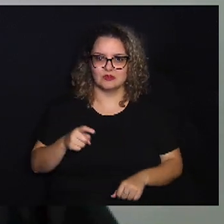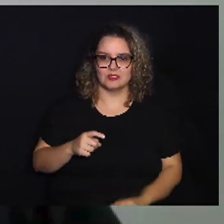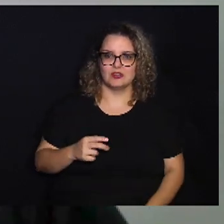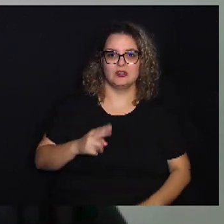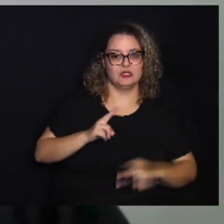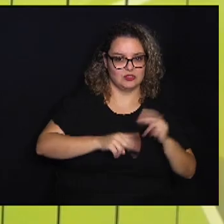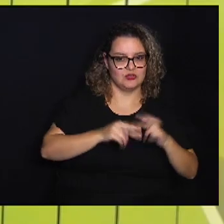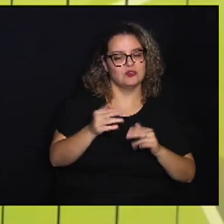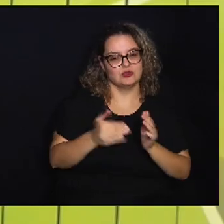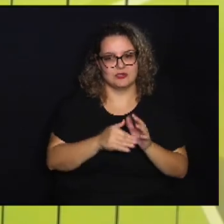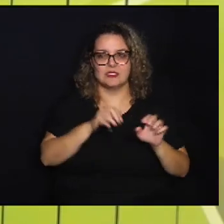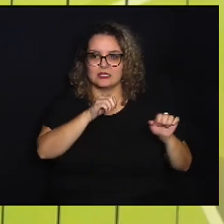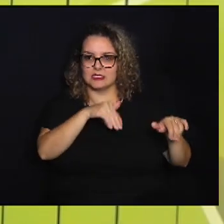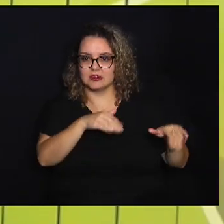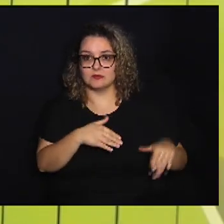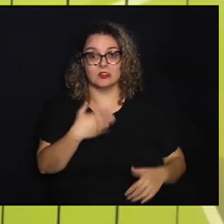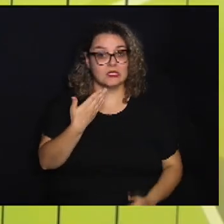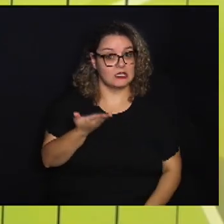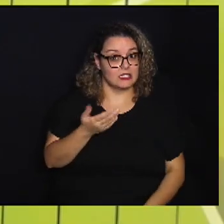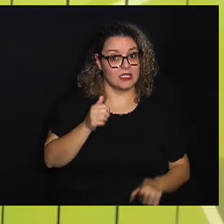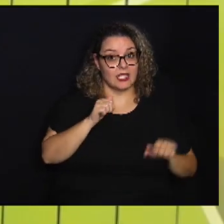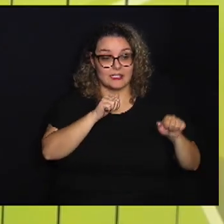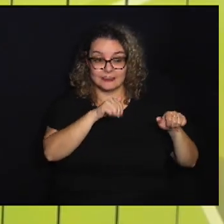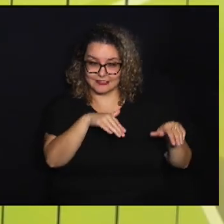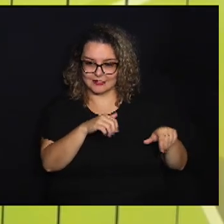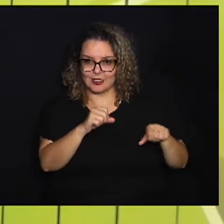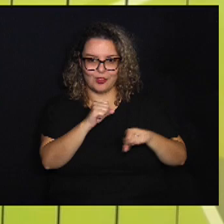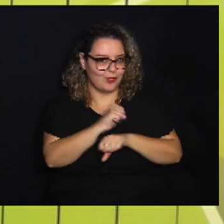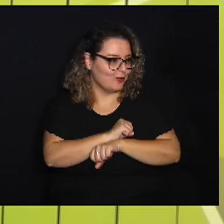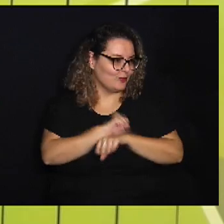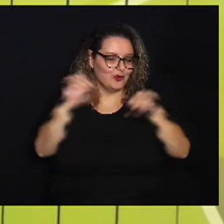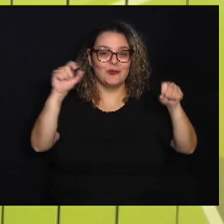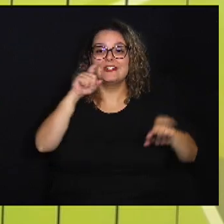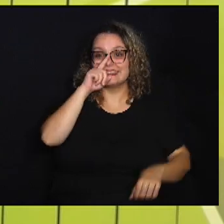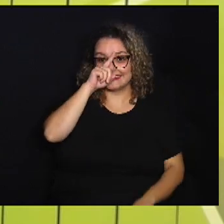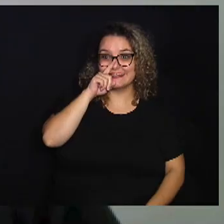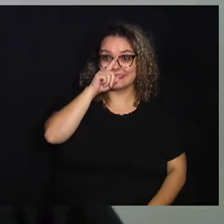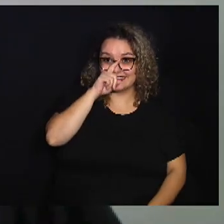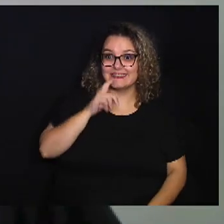até setembro. E aí setembro é a explosão dos amarelos, né?